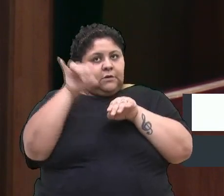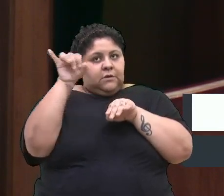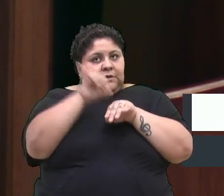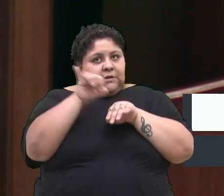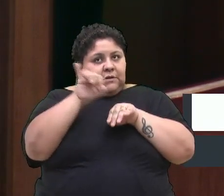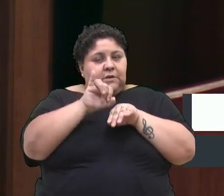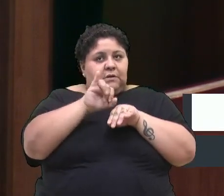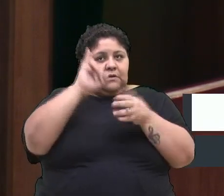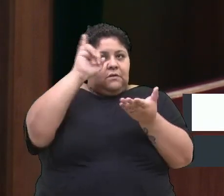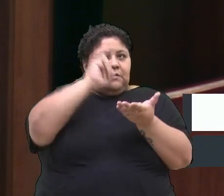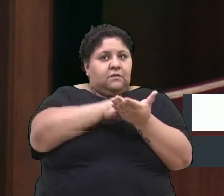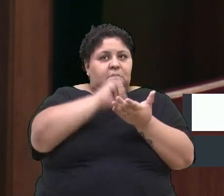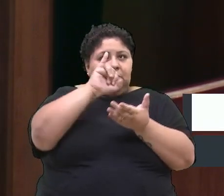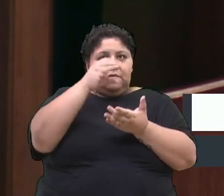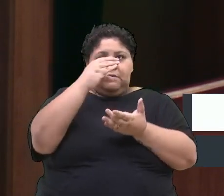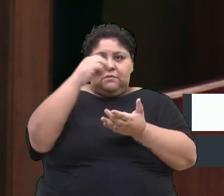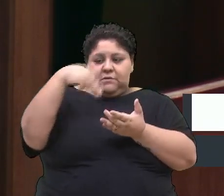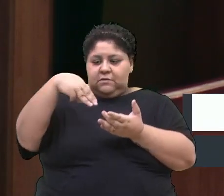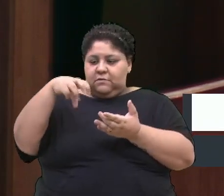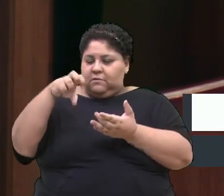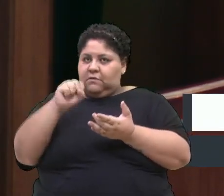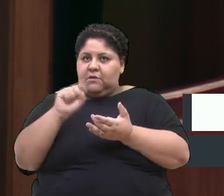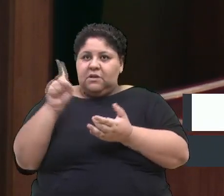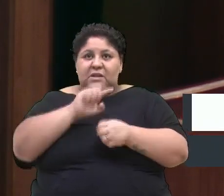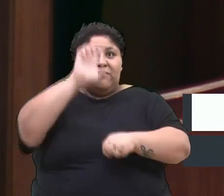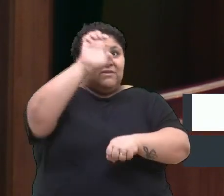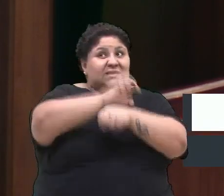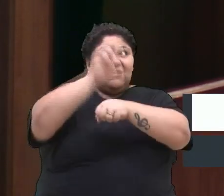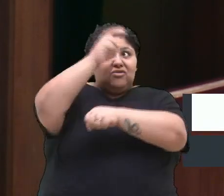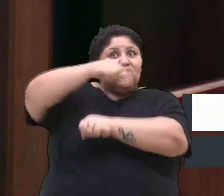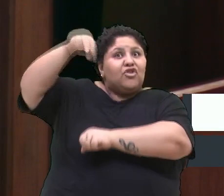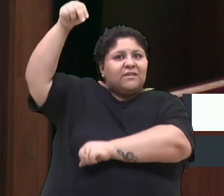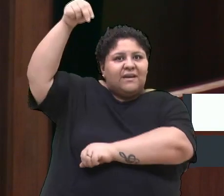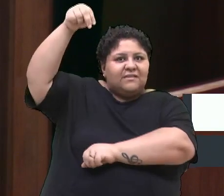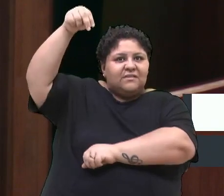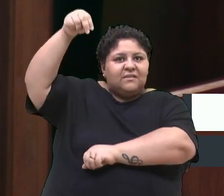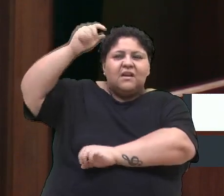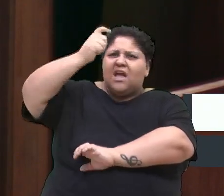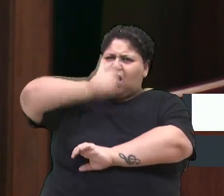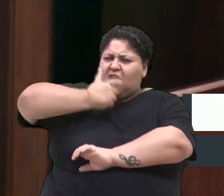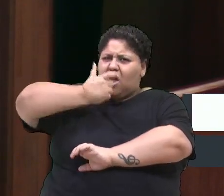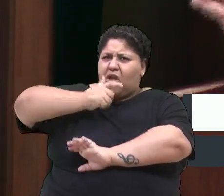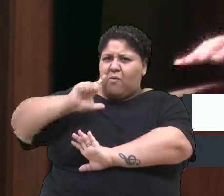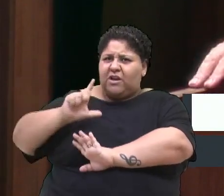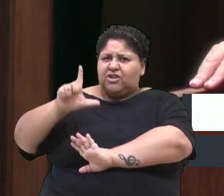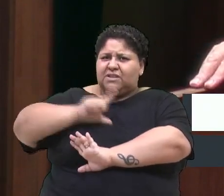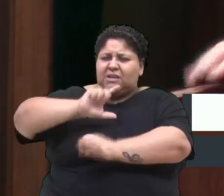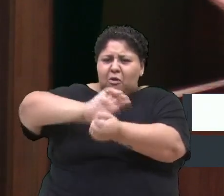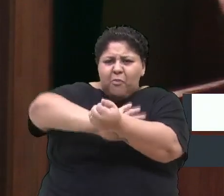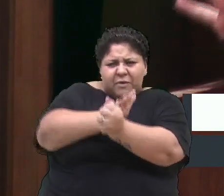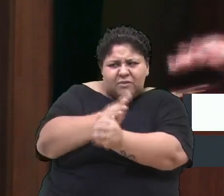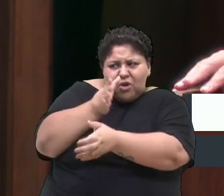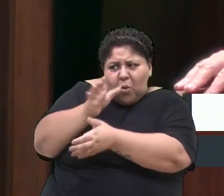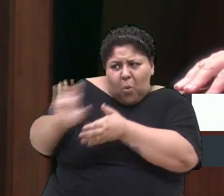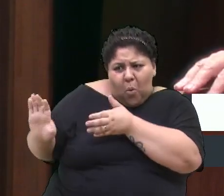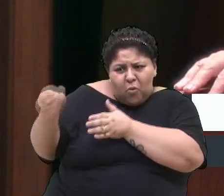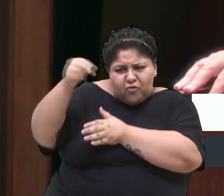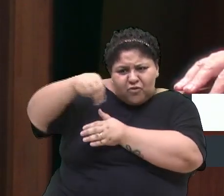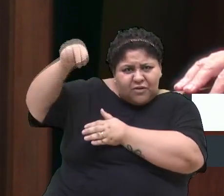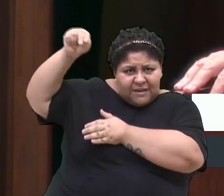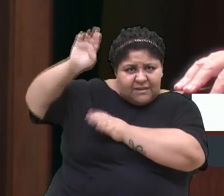ICMS, não são os estados do Nordeste. Eu acho que existe um certo preconceito até contra o Nordeste. Tudo é do